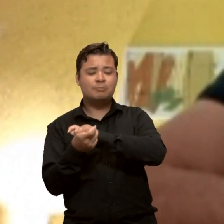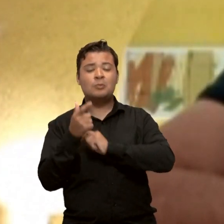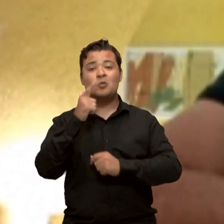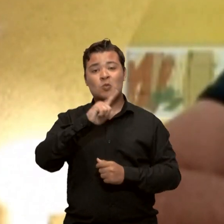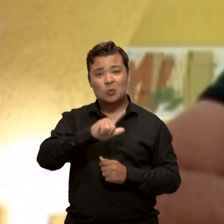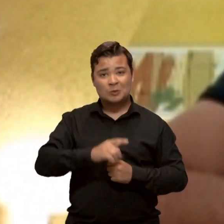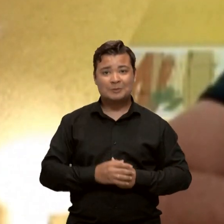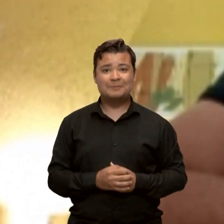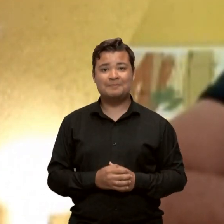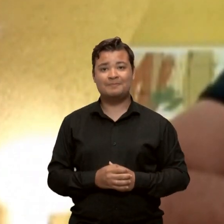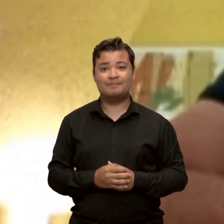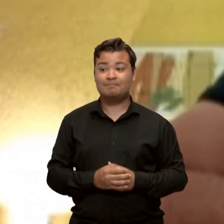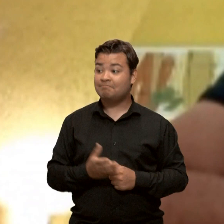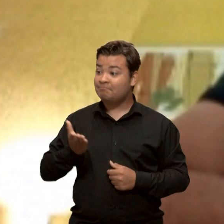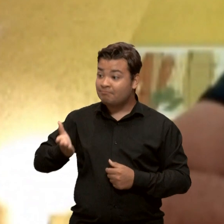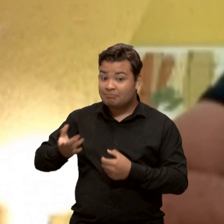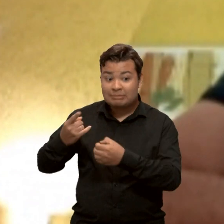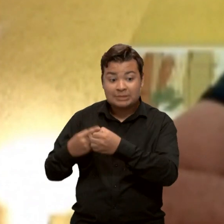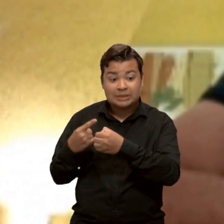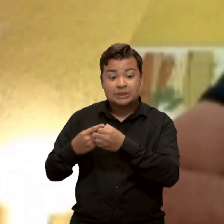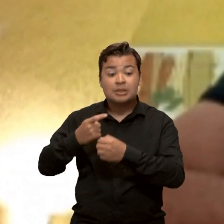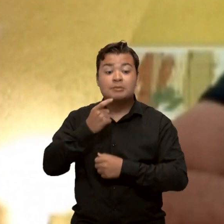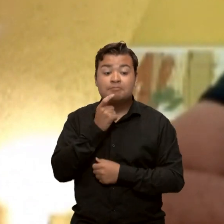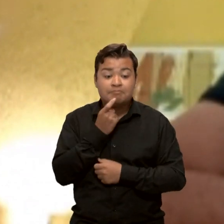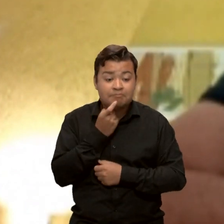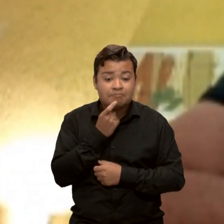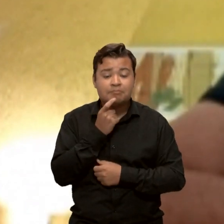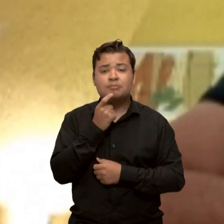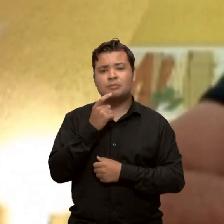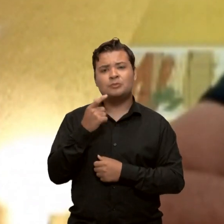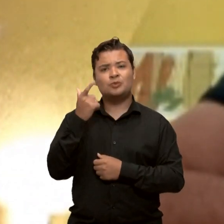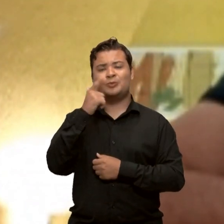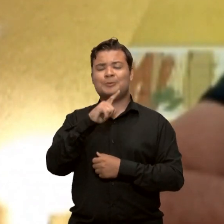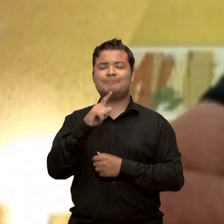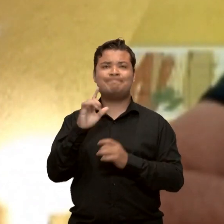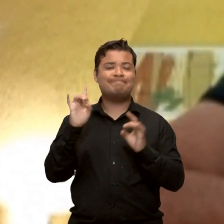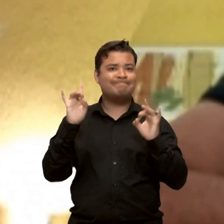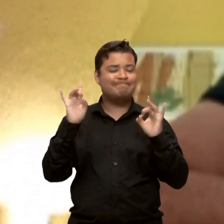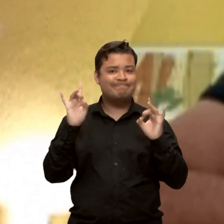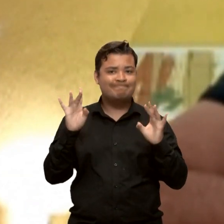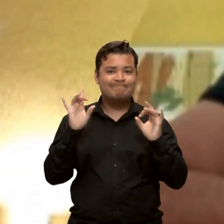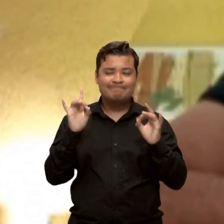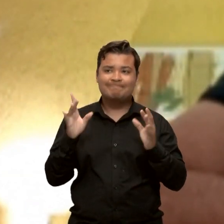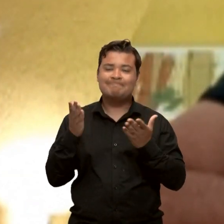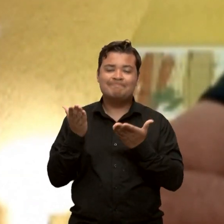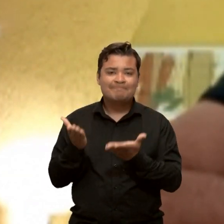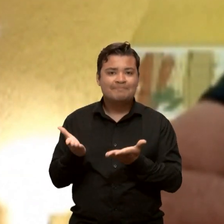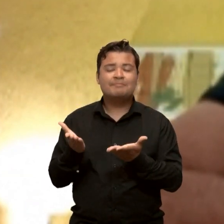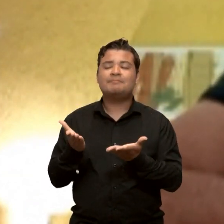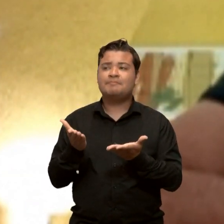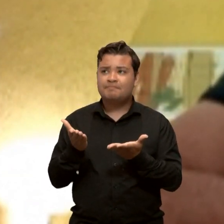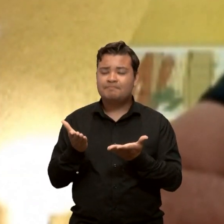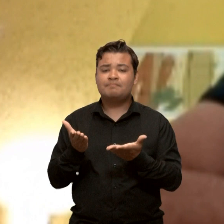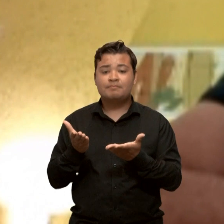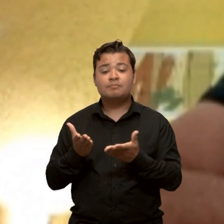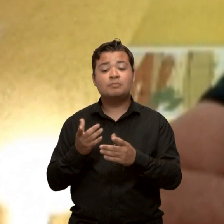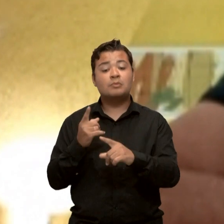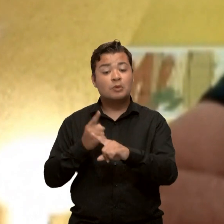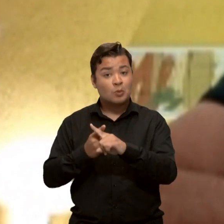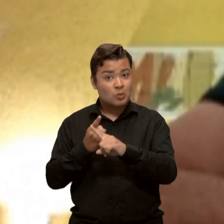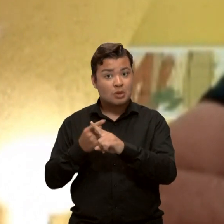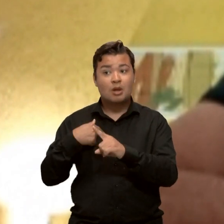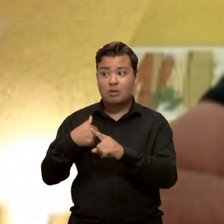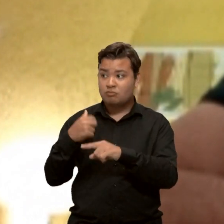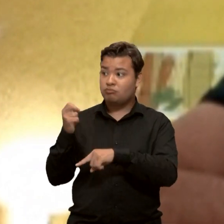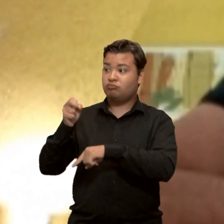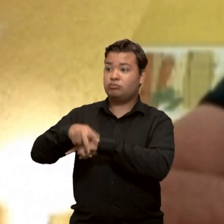em Campinas eu fui privilegiado em poder fazer uma